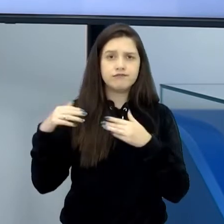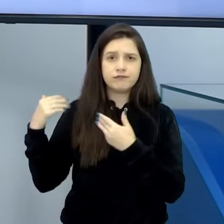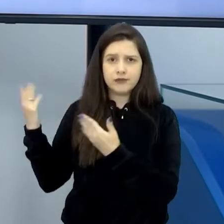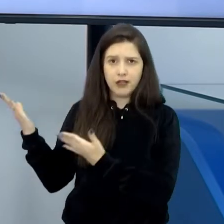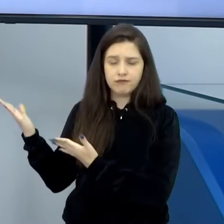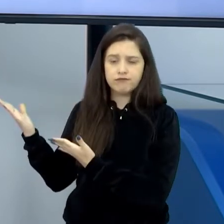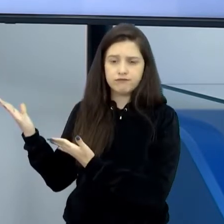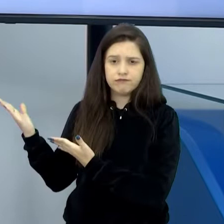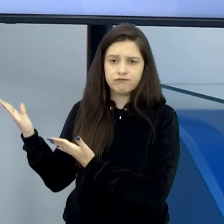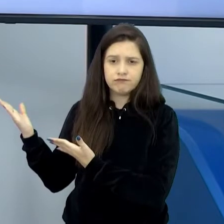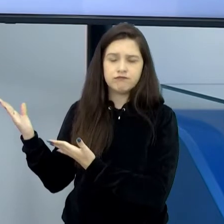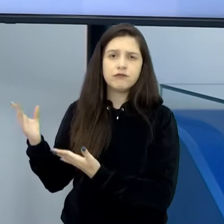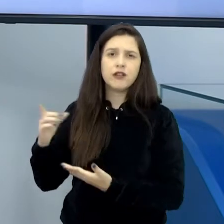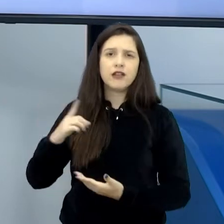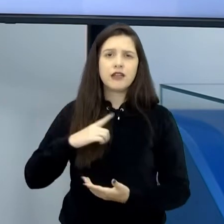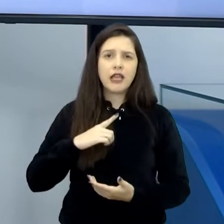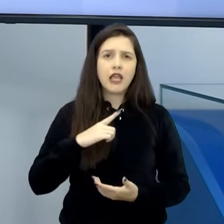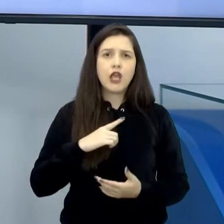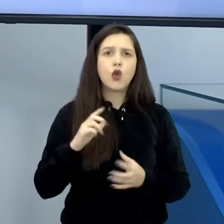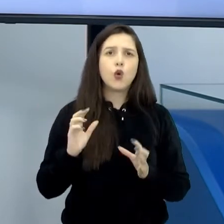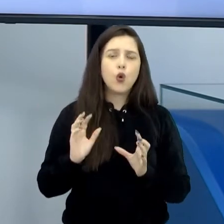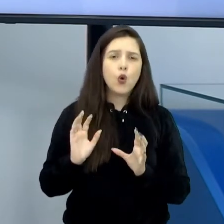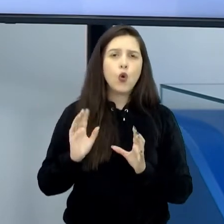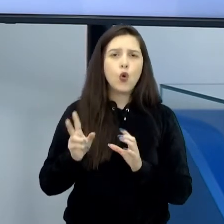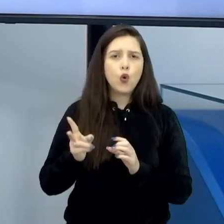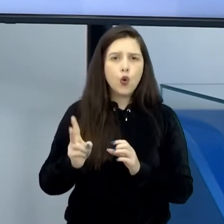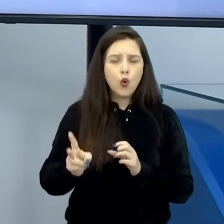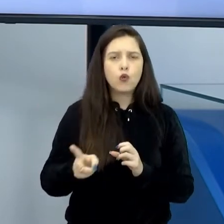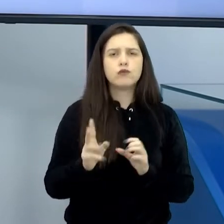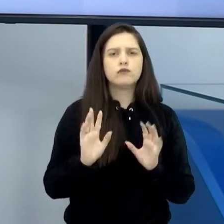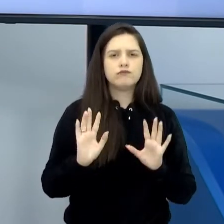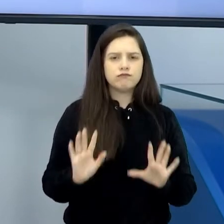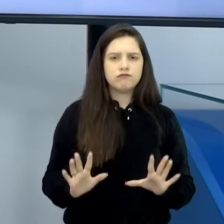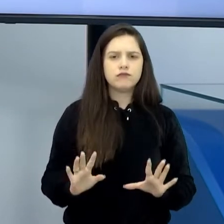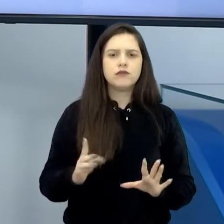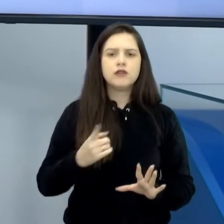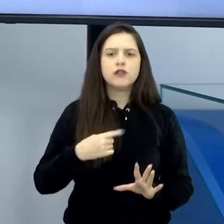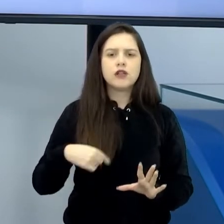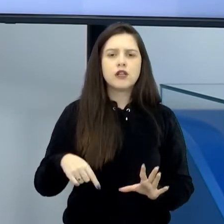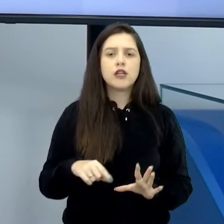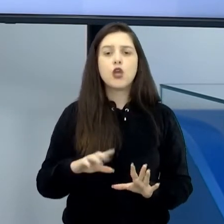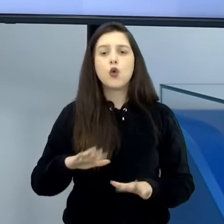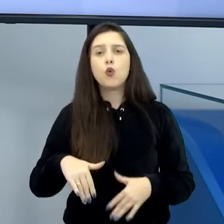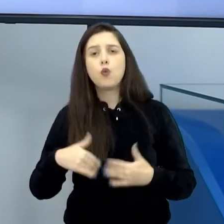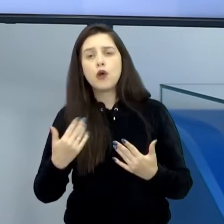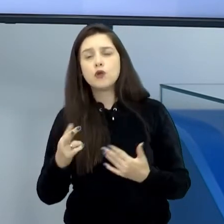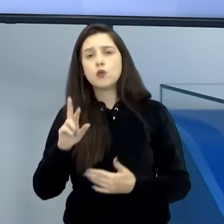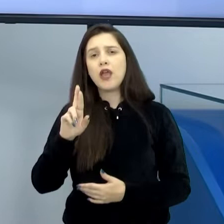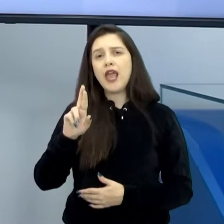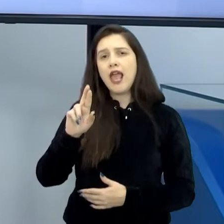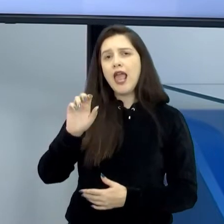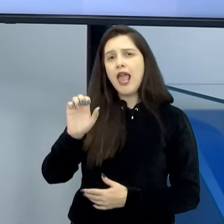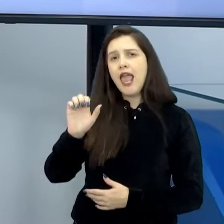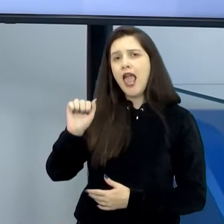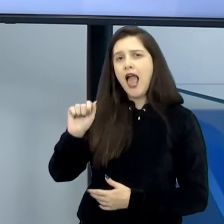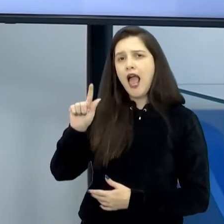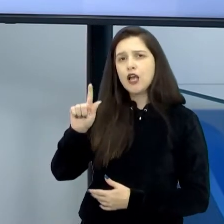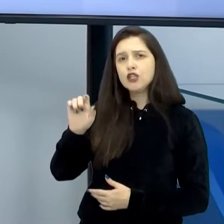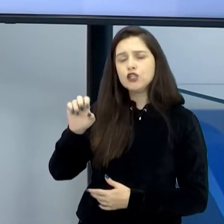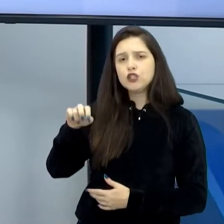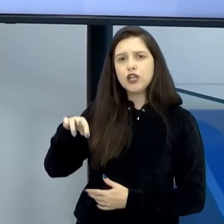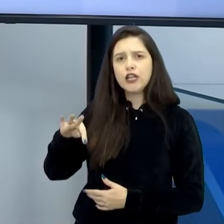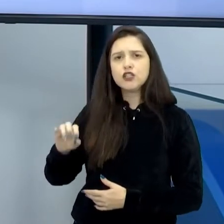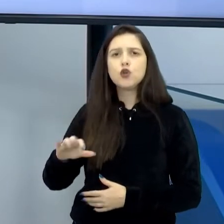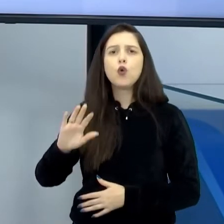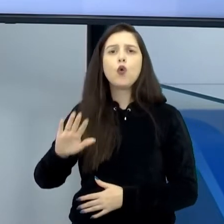Então, constante em função da concentração, a Kc, relaciona tanto reagentes e produtos gasosos